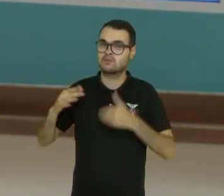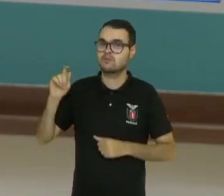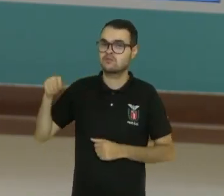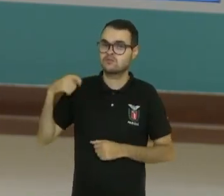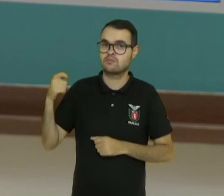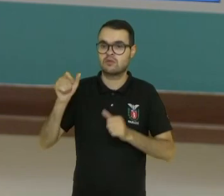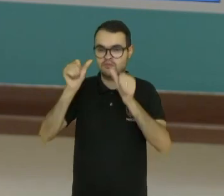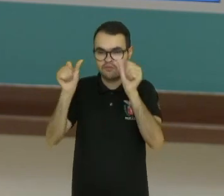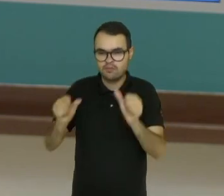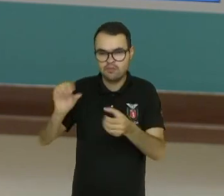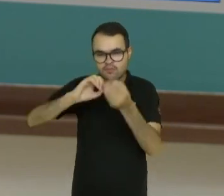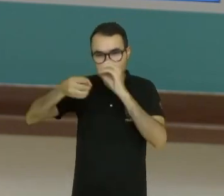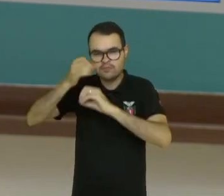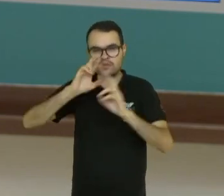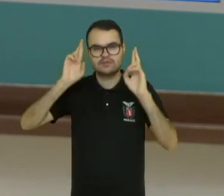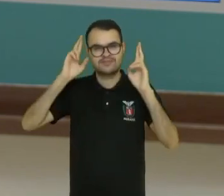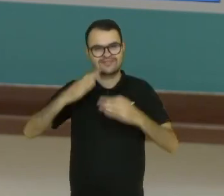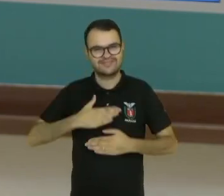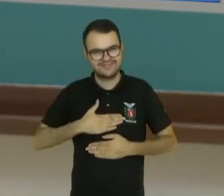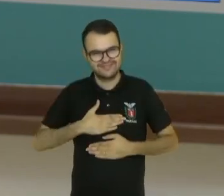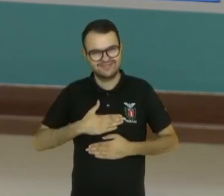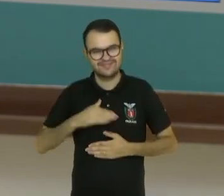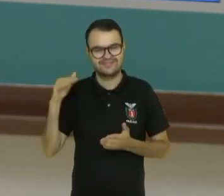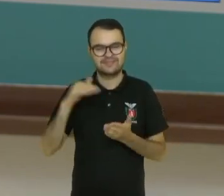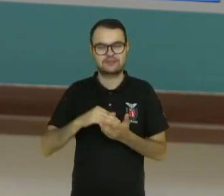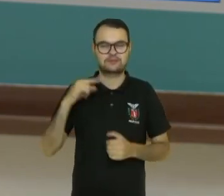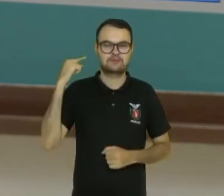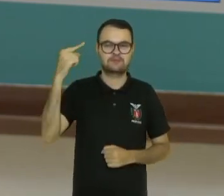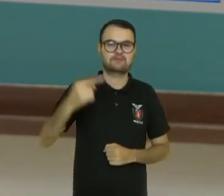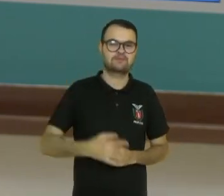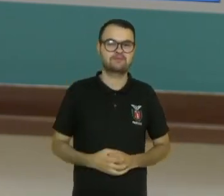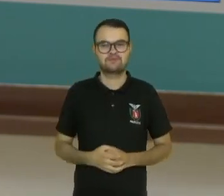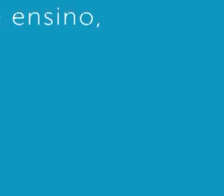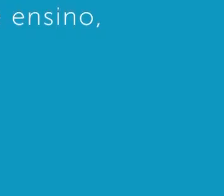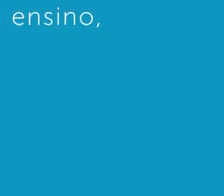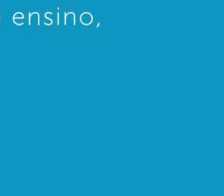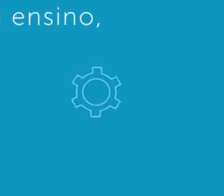vídeo, nós falamos sobre geometria molecular. Espero que vocês tenham gostado e até breve!